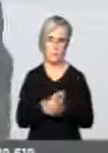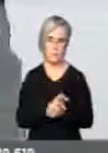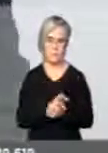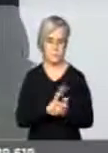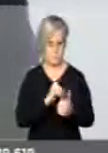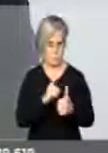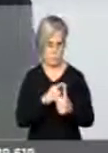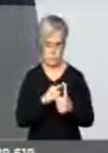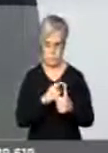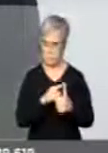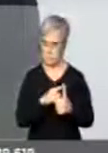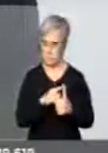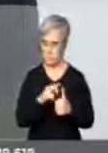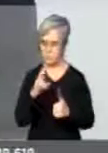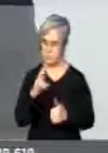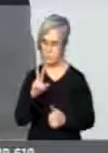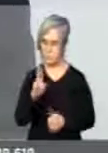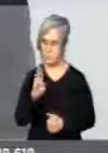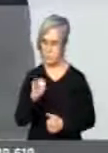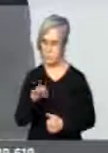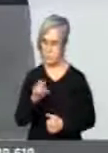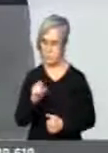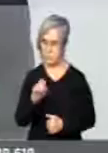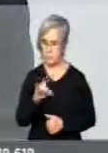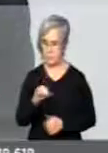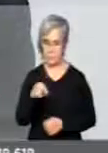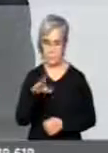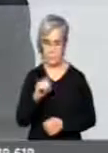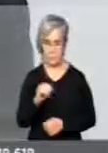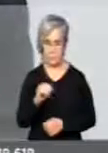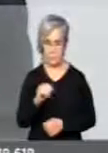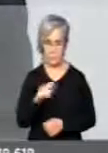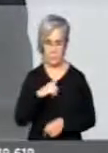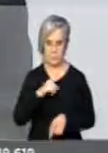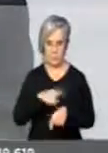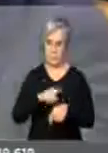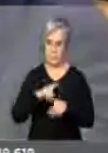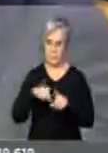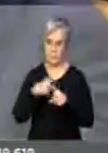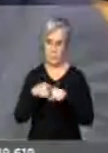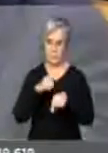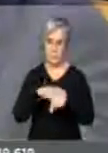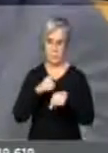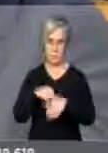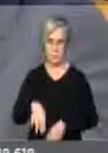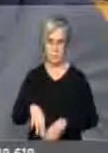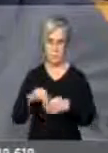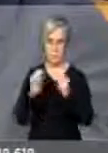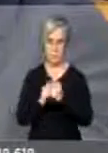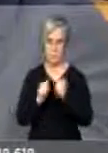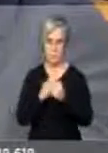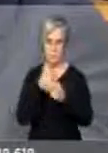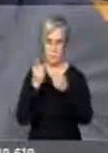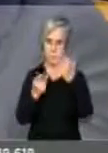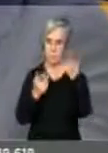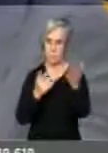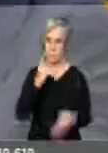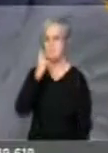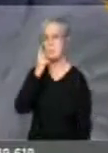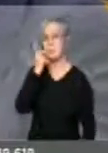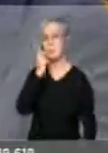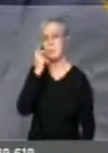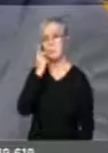questões. Já comentários aqui na mesa, pelo nosso relator, pelo deputado